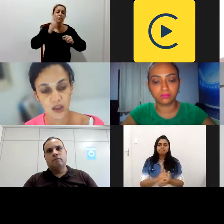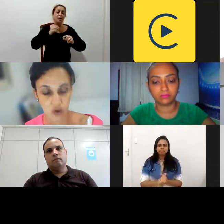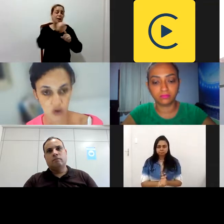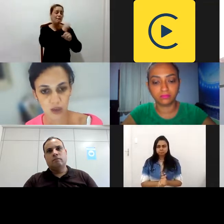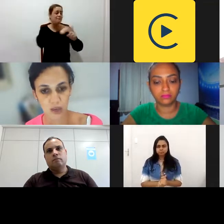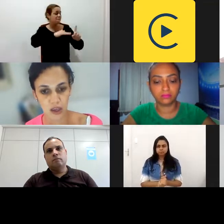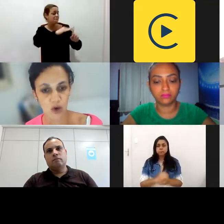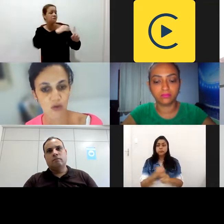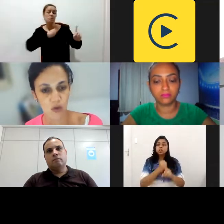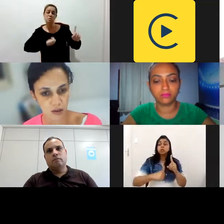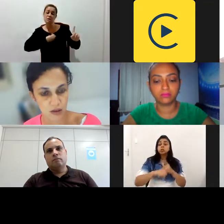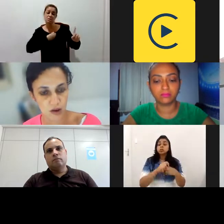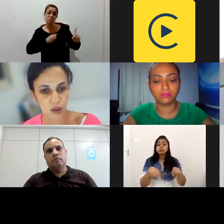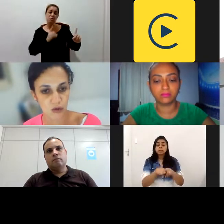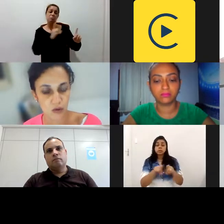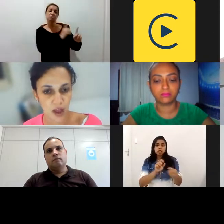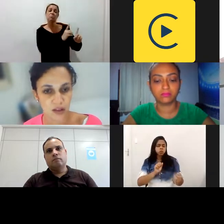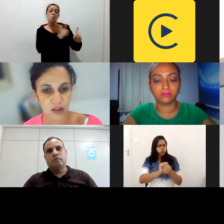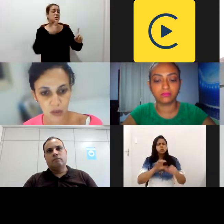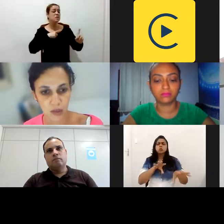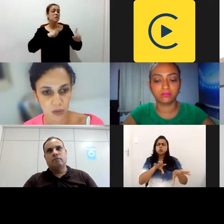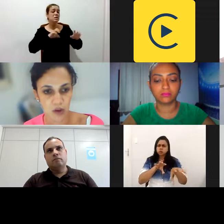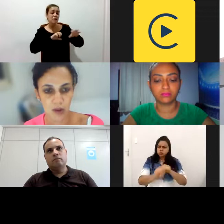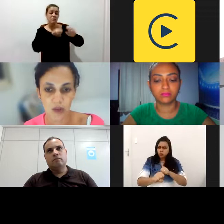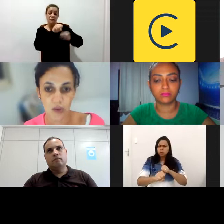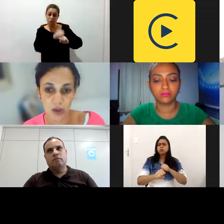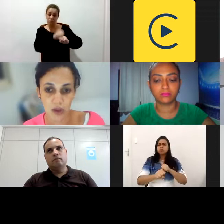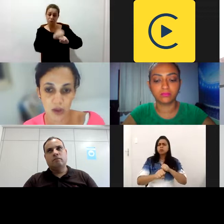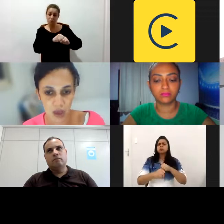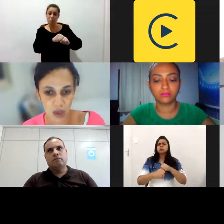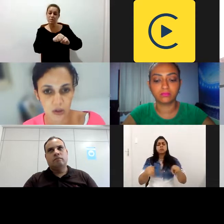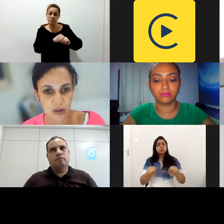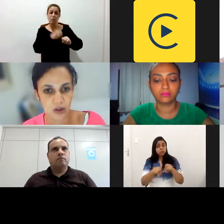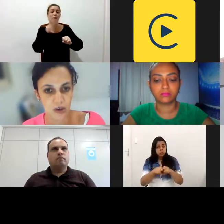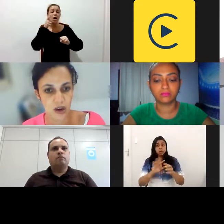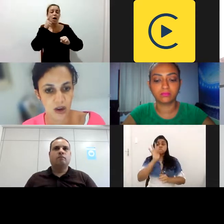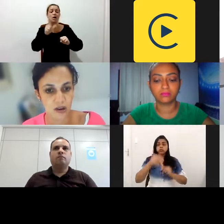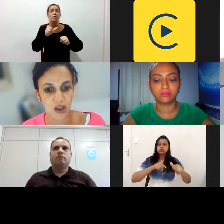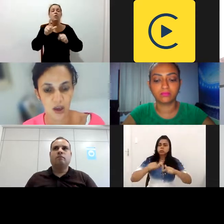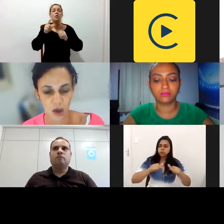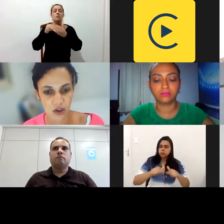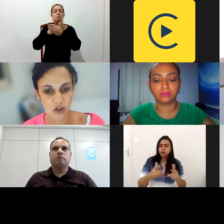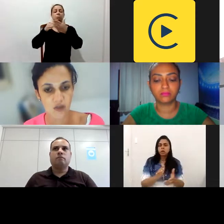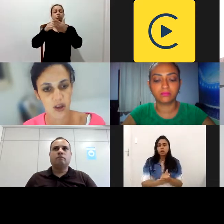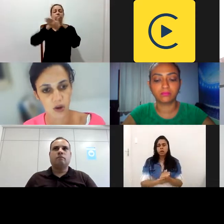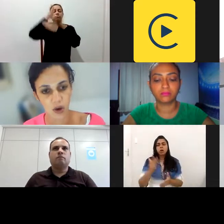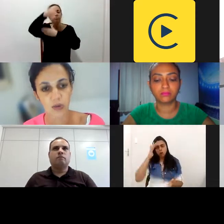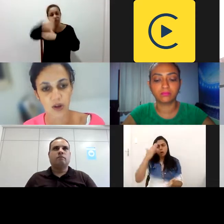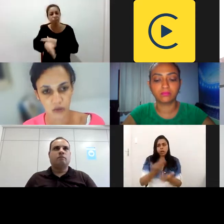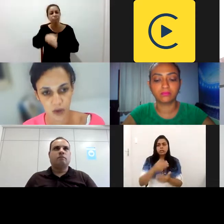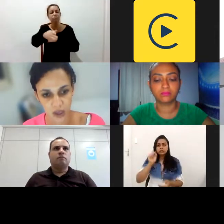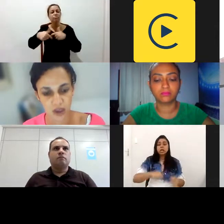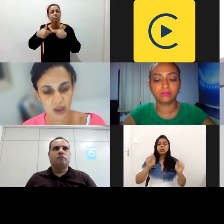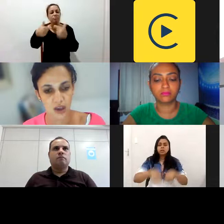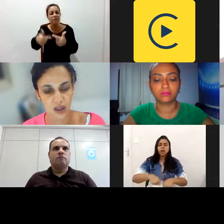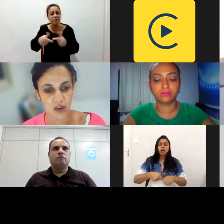e juntamente com a formação, né, voltada também para o trabalho, porque é importante para eles, eu acho que a gente vai estar colaborando